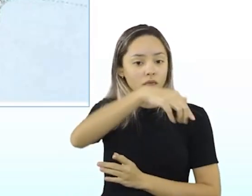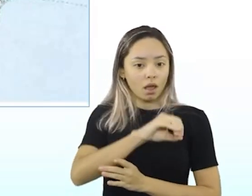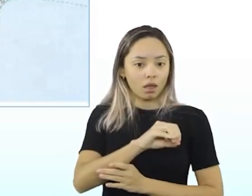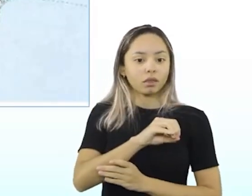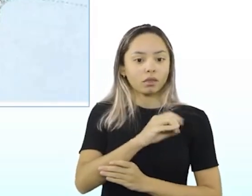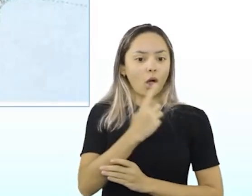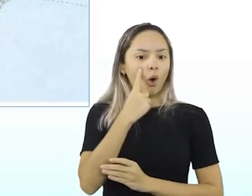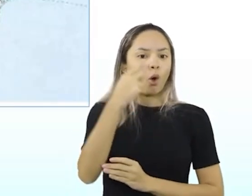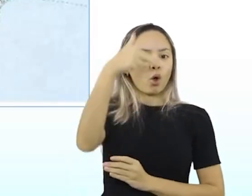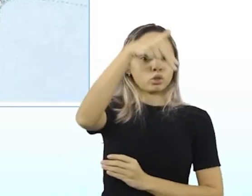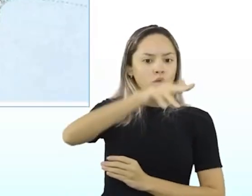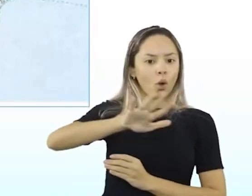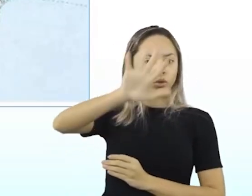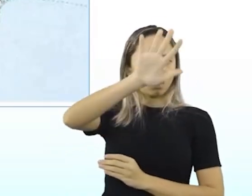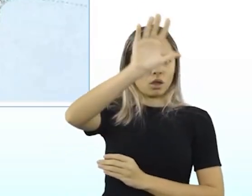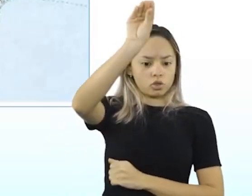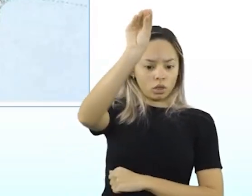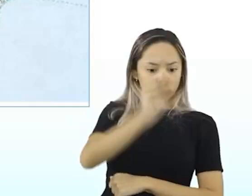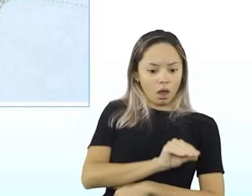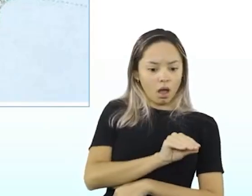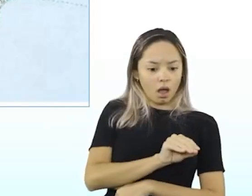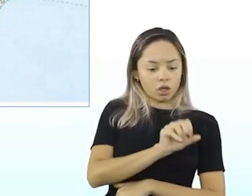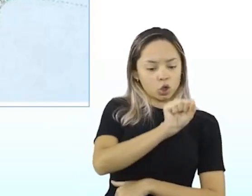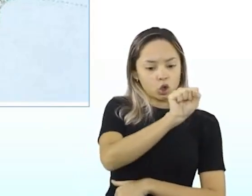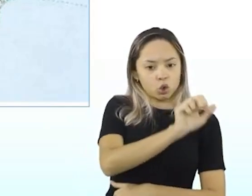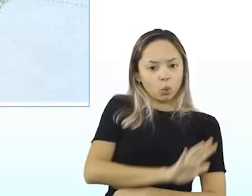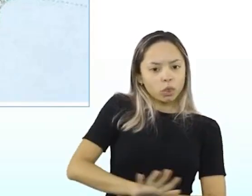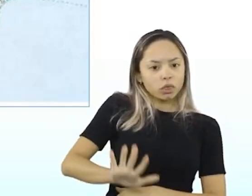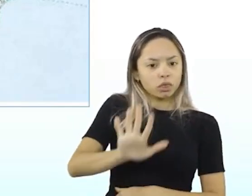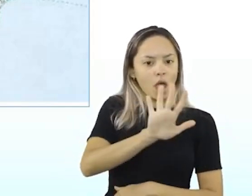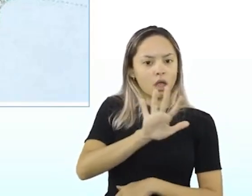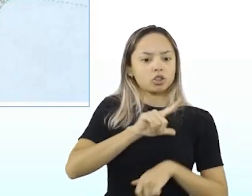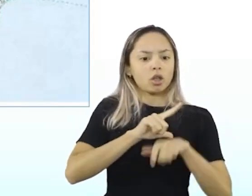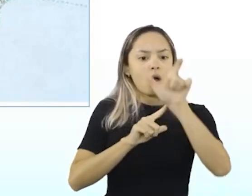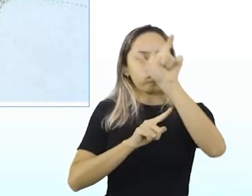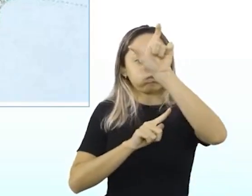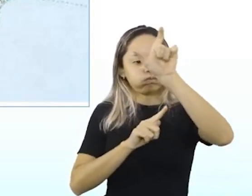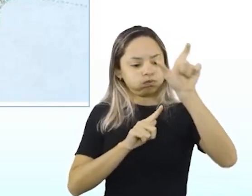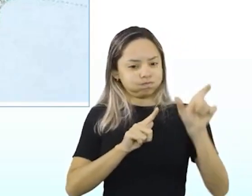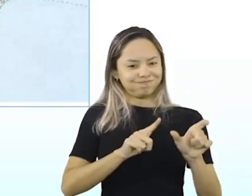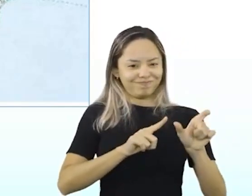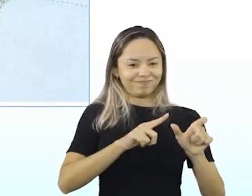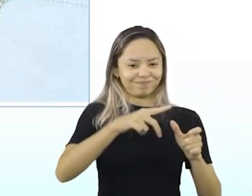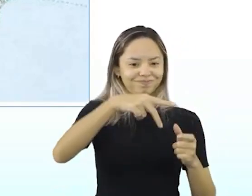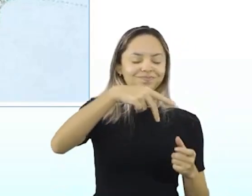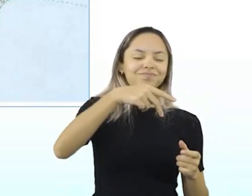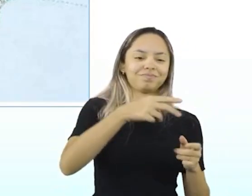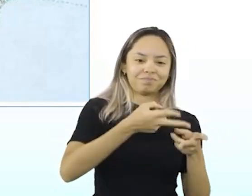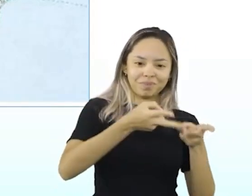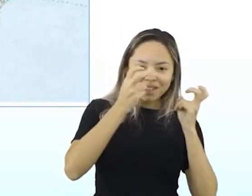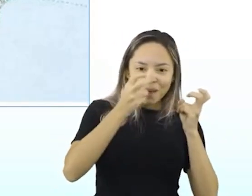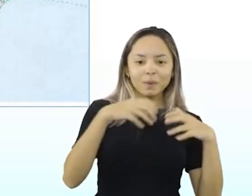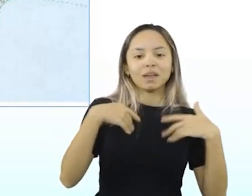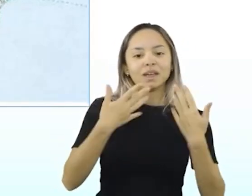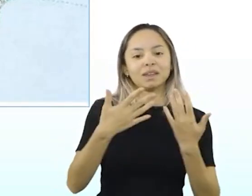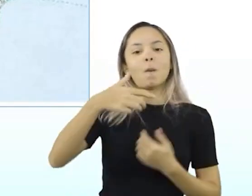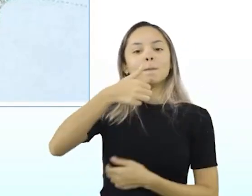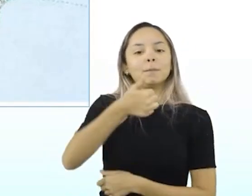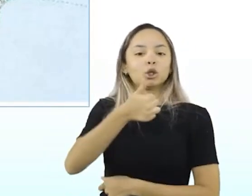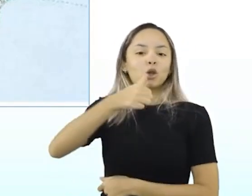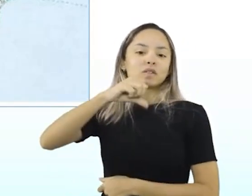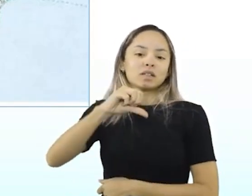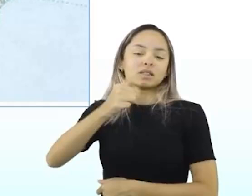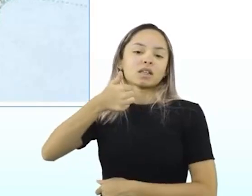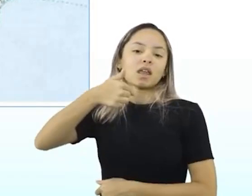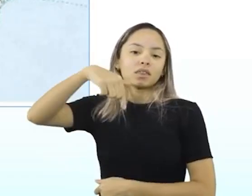migração do Nordeste para o Sudeste era muito maior. Veja que a setinha é até mais gordinha. De 70 para 90, a gente